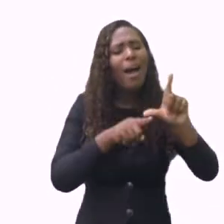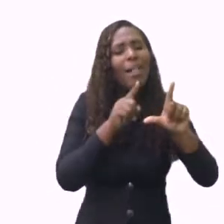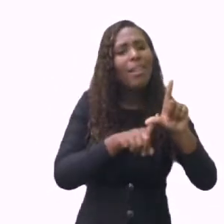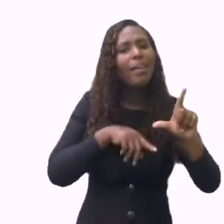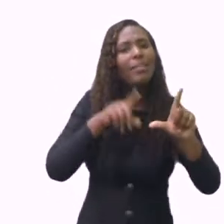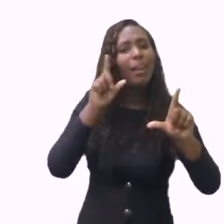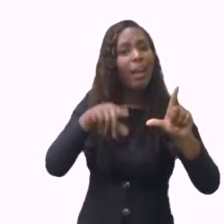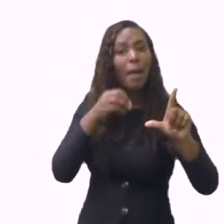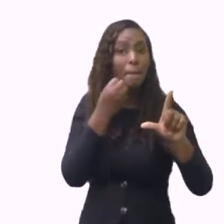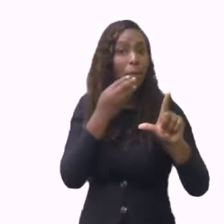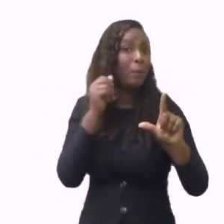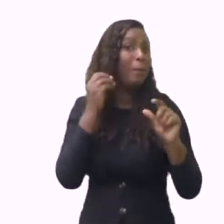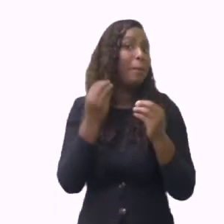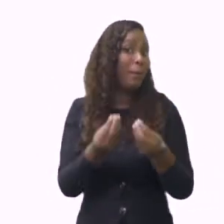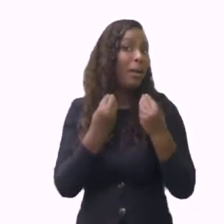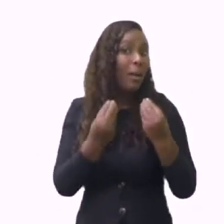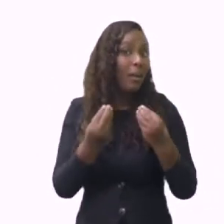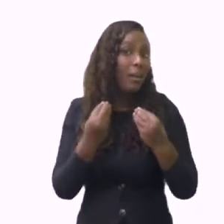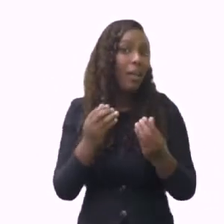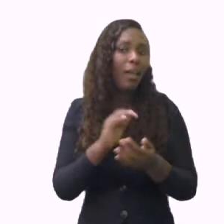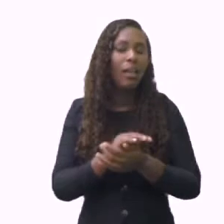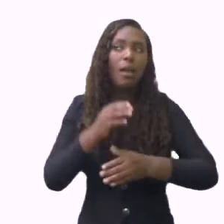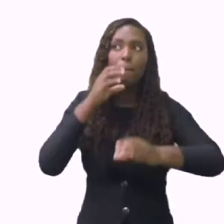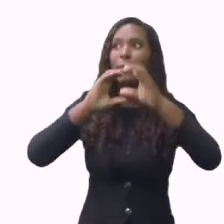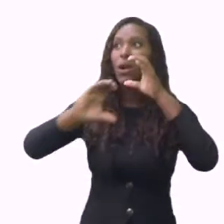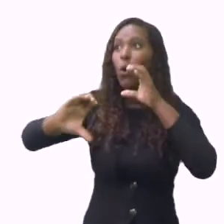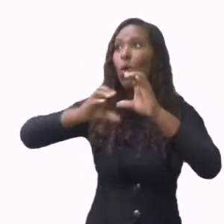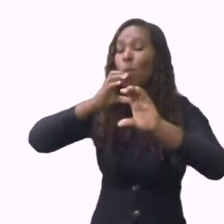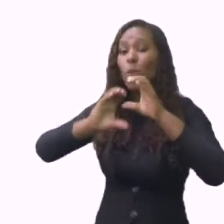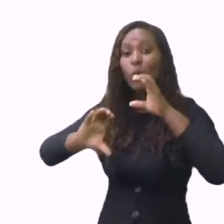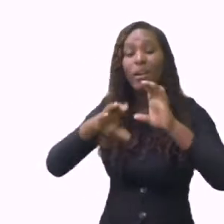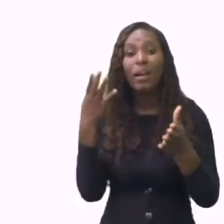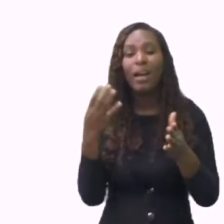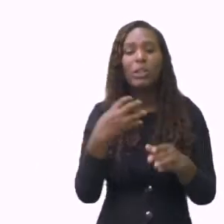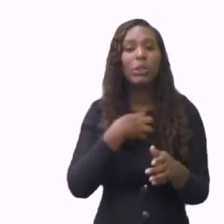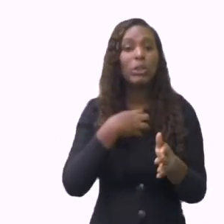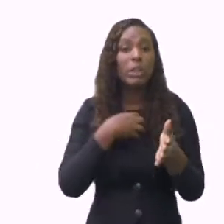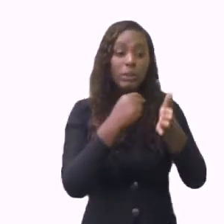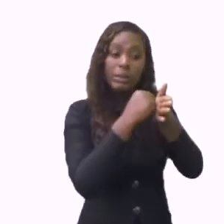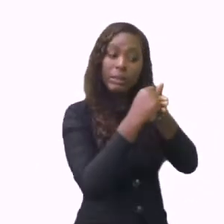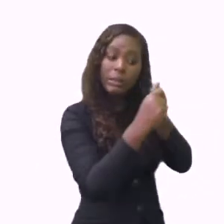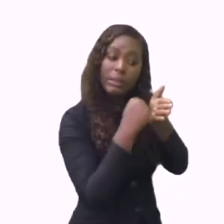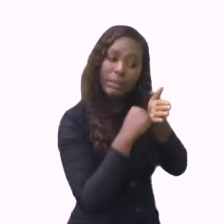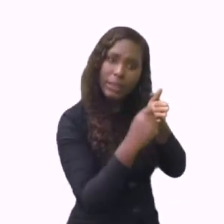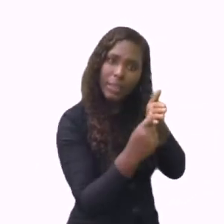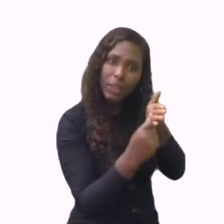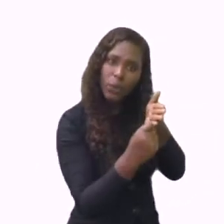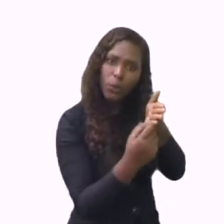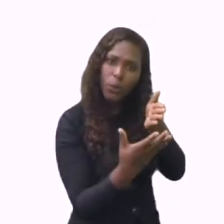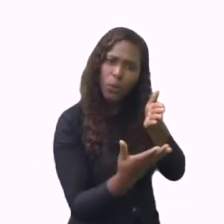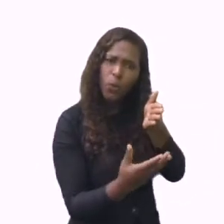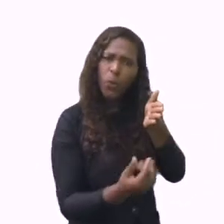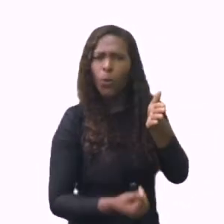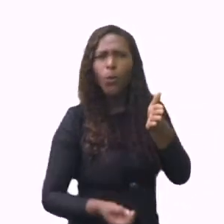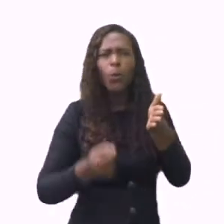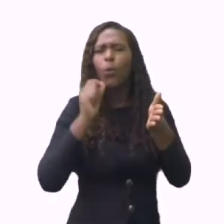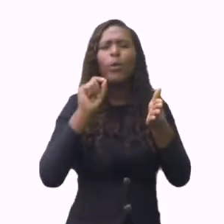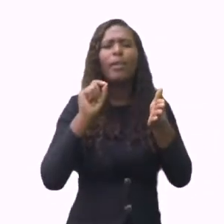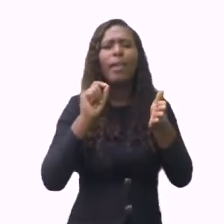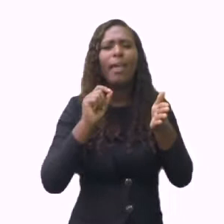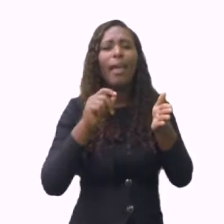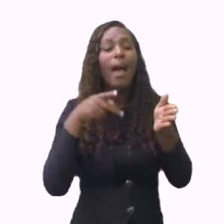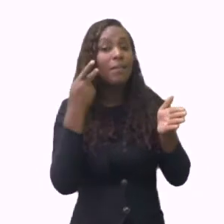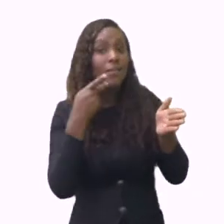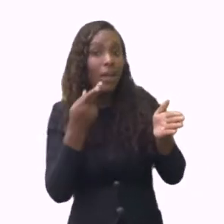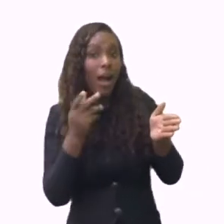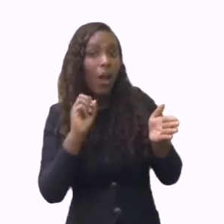para comunicar de forma escrita essa fala, né? Que a gente vai daqui a